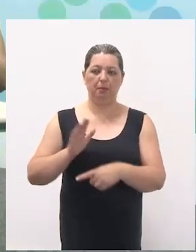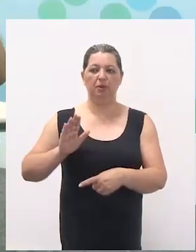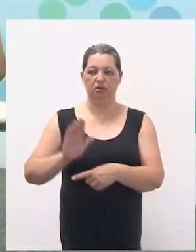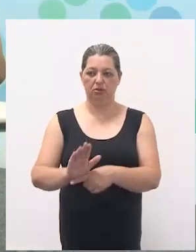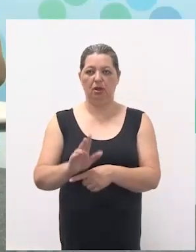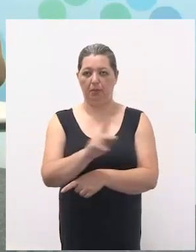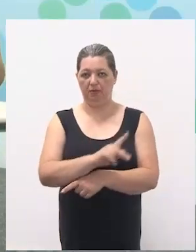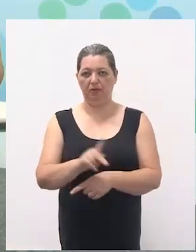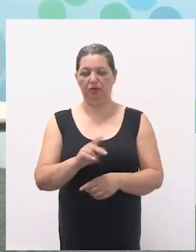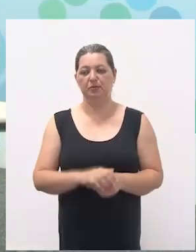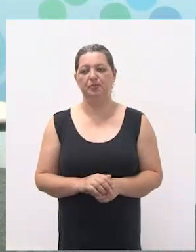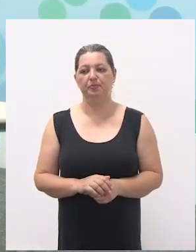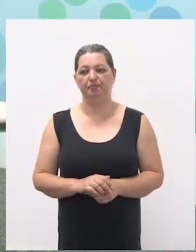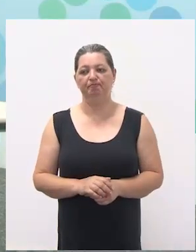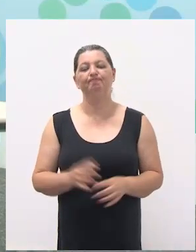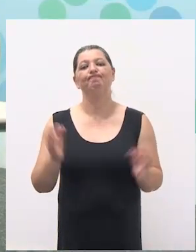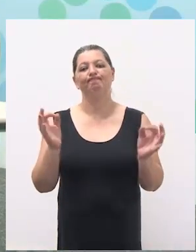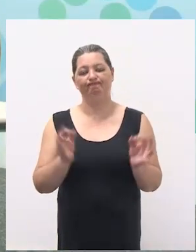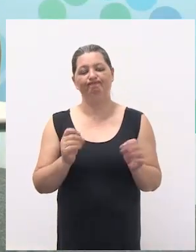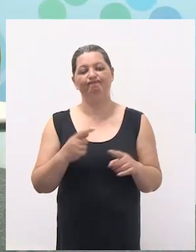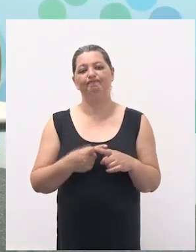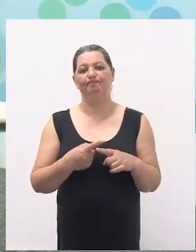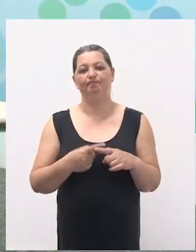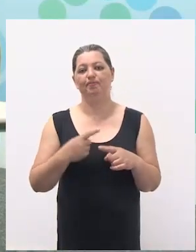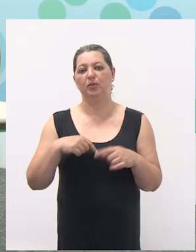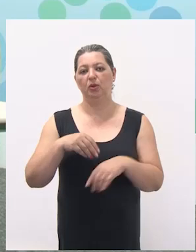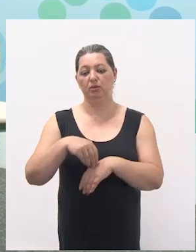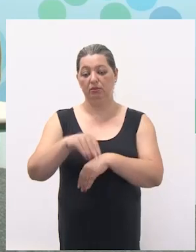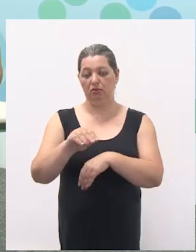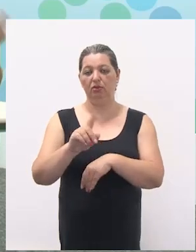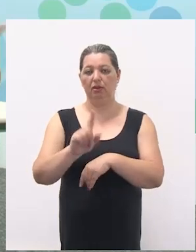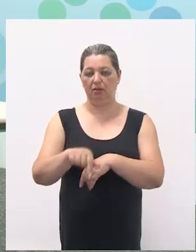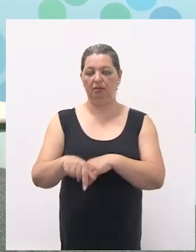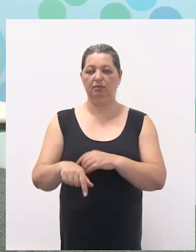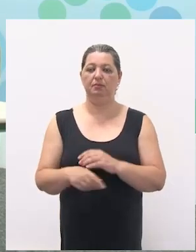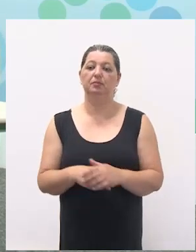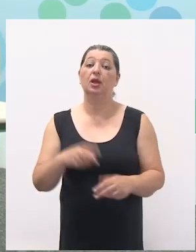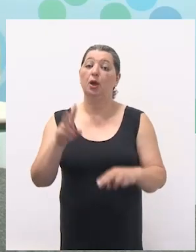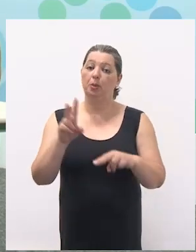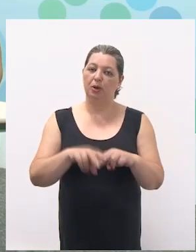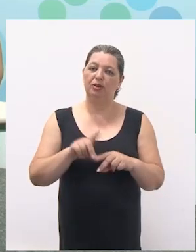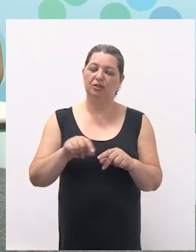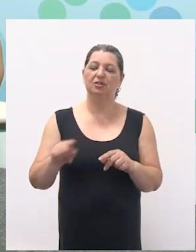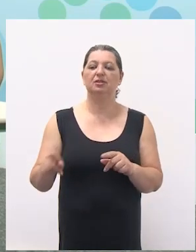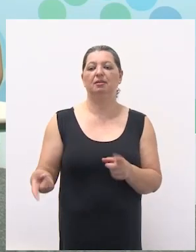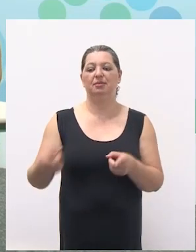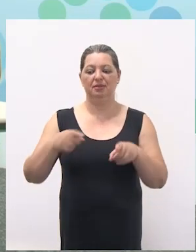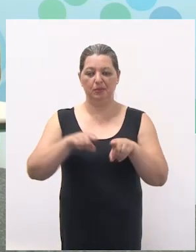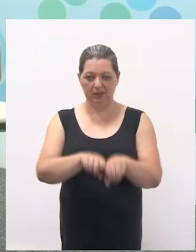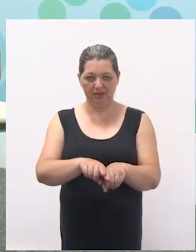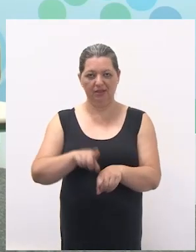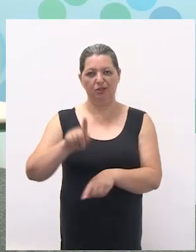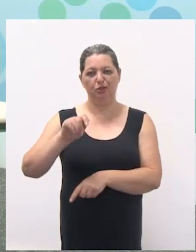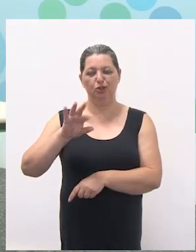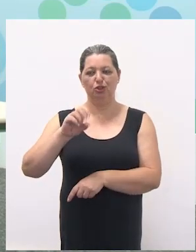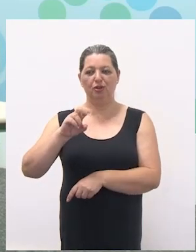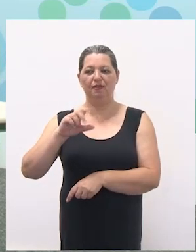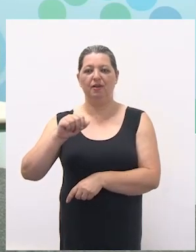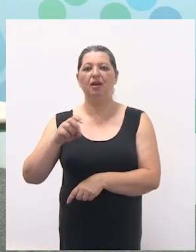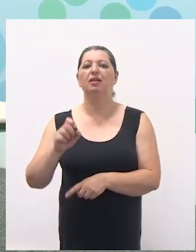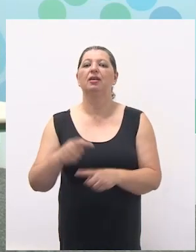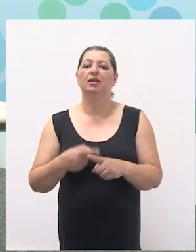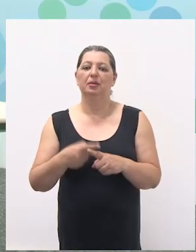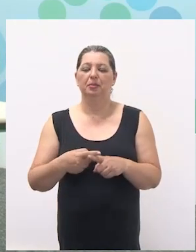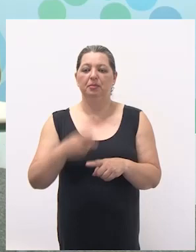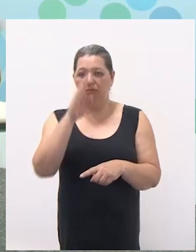Perfeito, Carla. E essa é a nossa indicação, por isso que a gente trouxe o Giovanni. Além do Giovanni ser um parceiro, principalmente comigo aqui nas